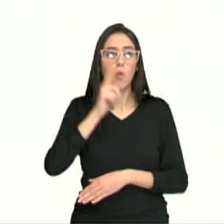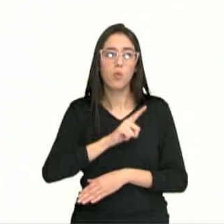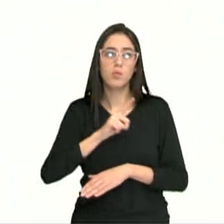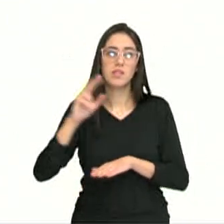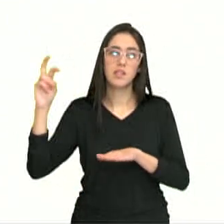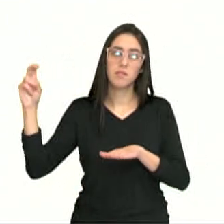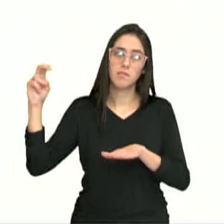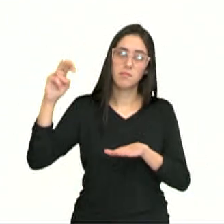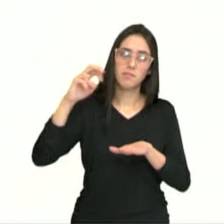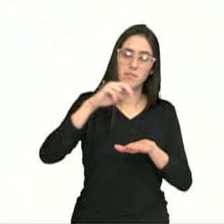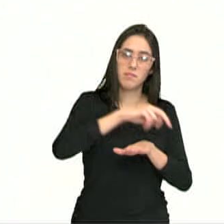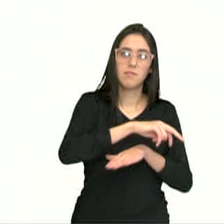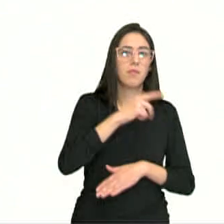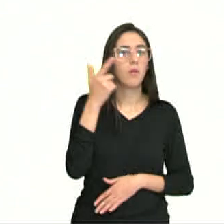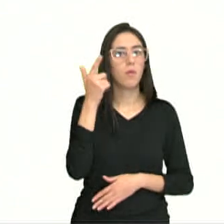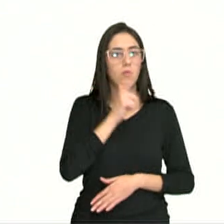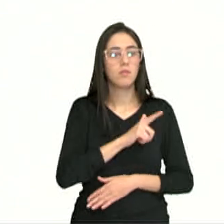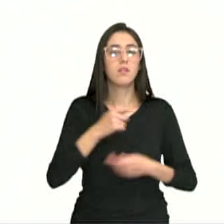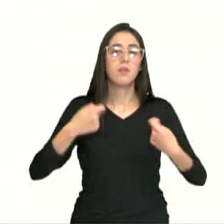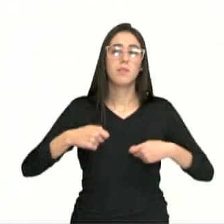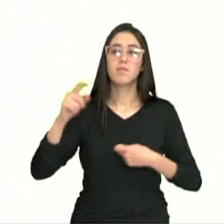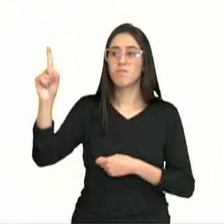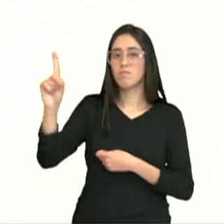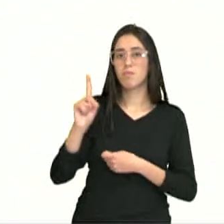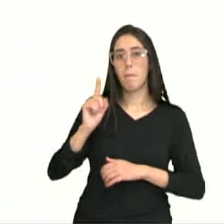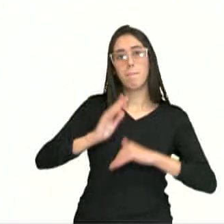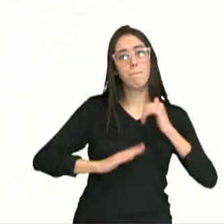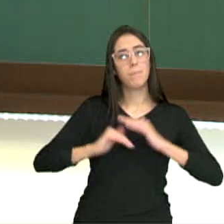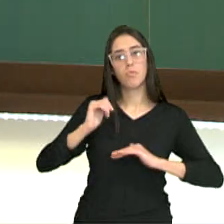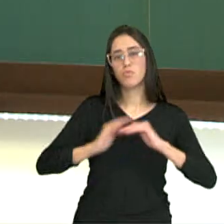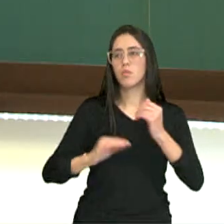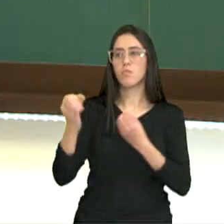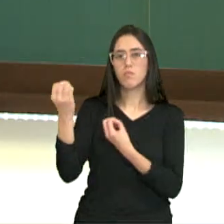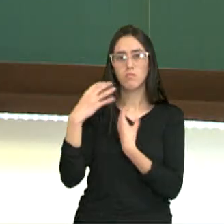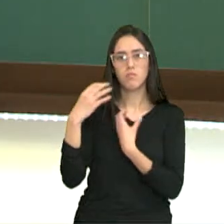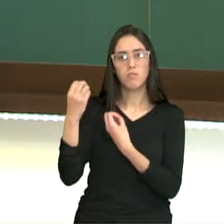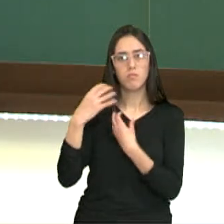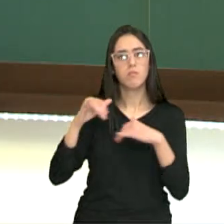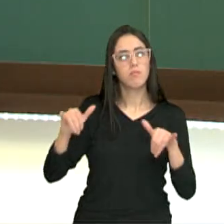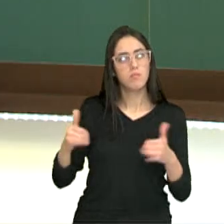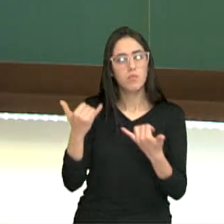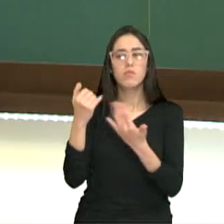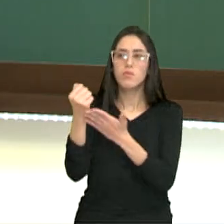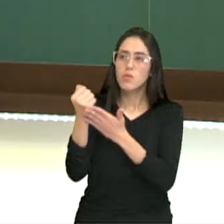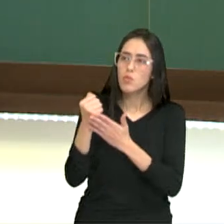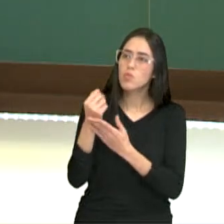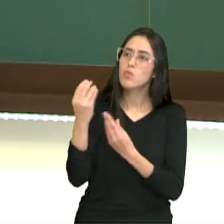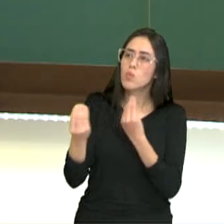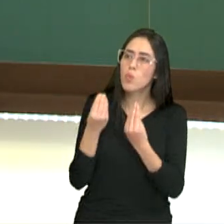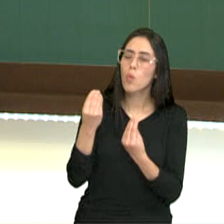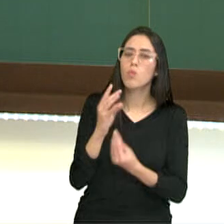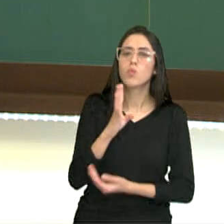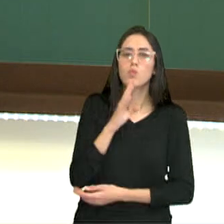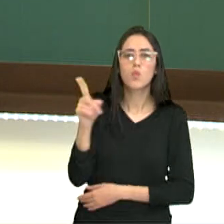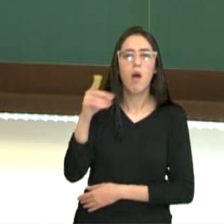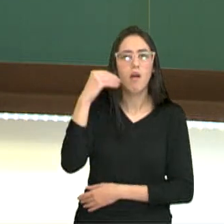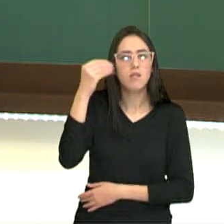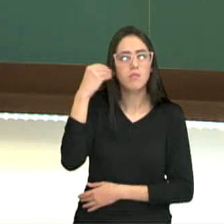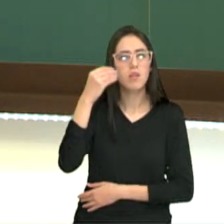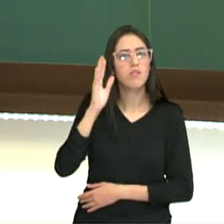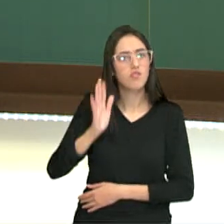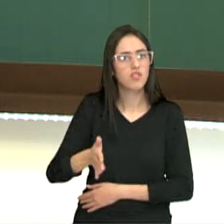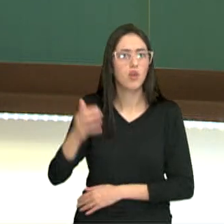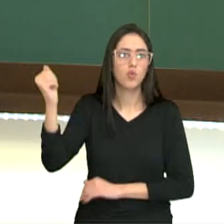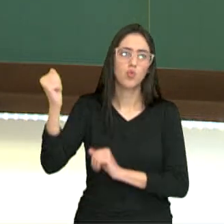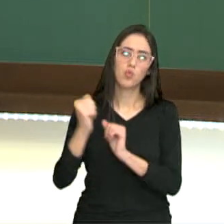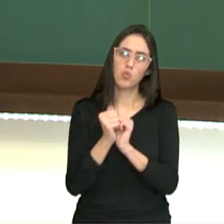E sempre um profissional, gente. Sempre aprender, pedir ajuda de um profissional, alguém que tenha o conhecimento, o